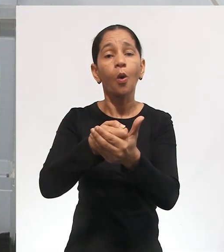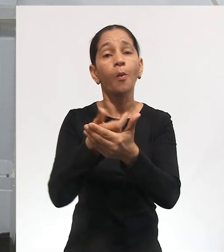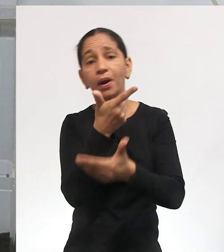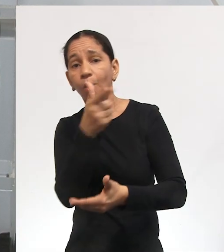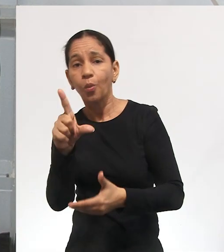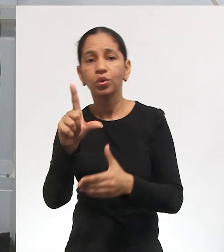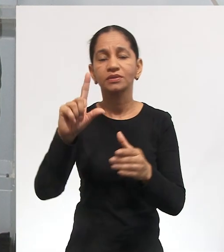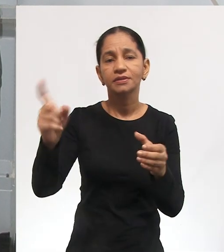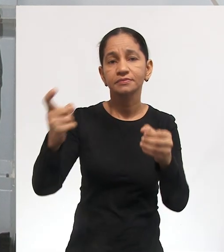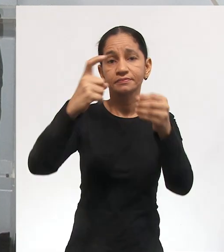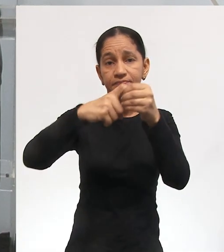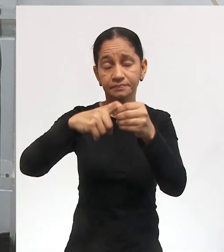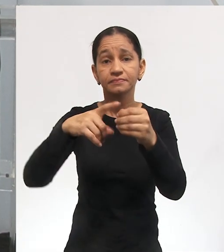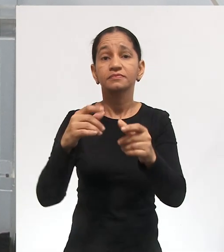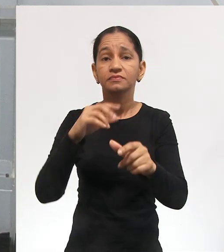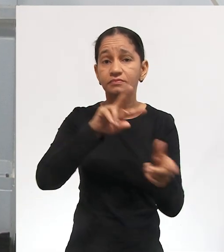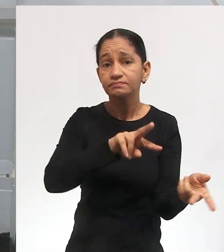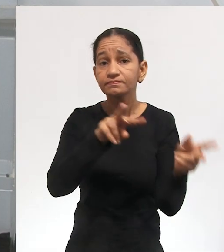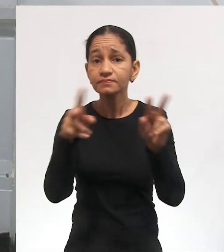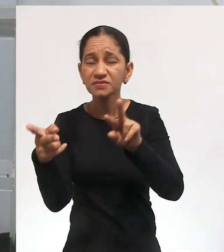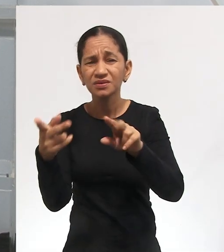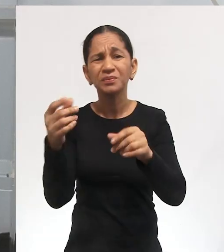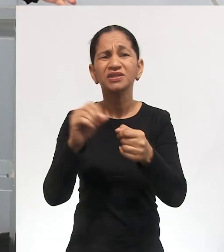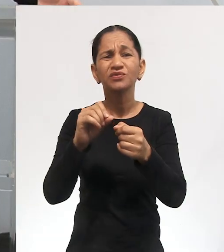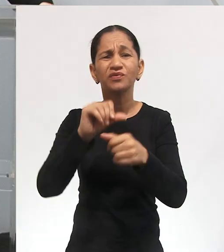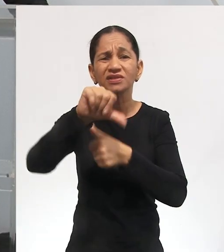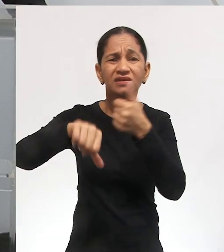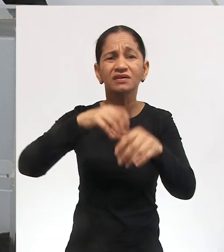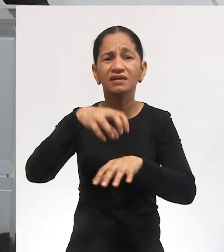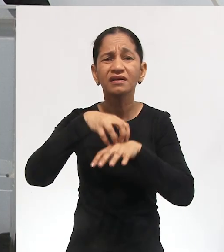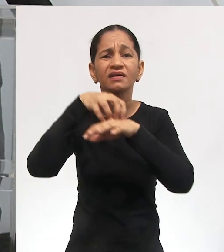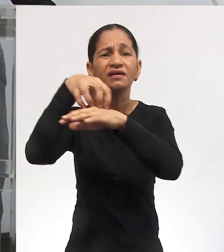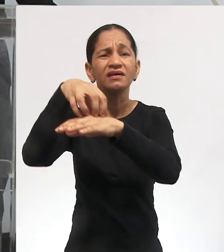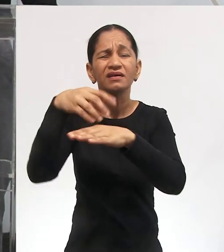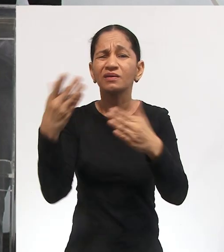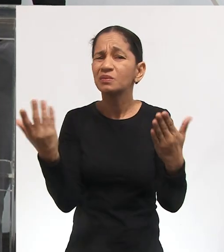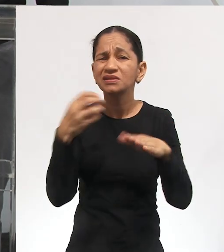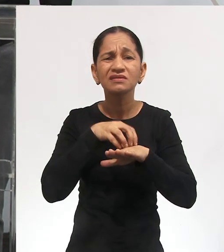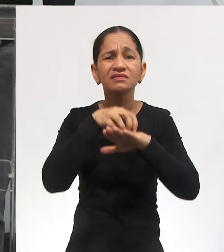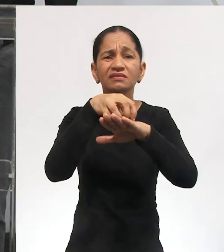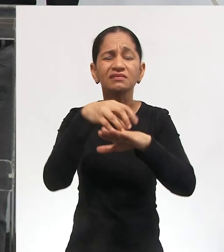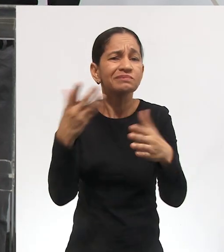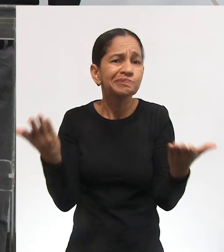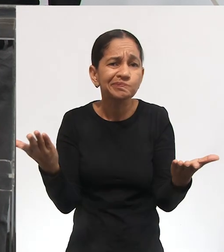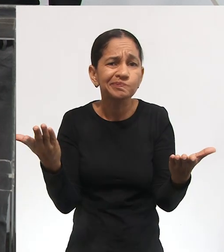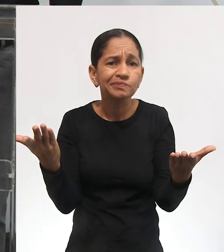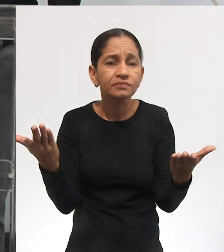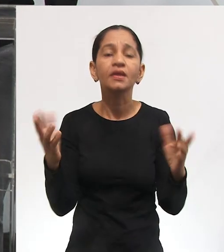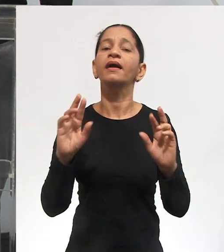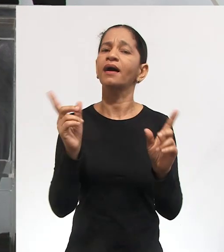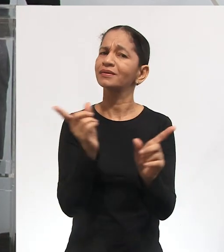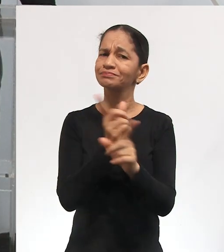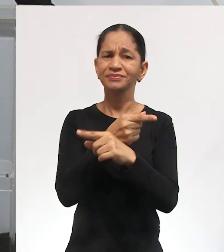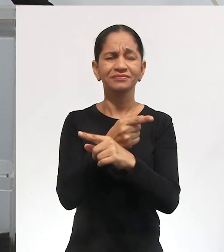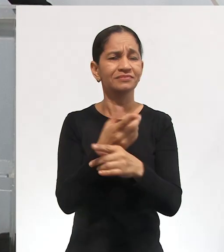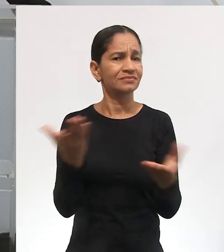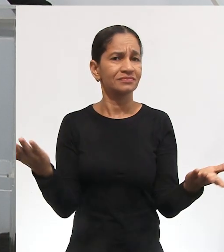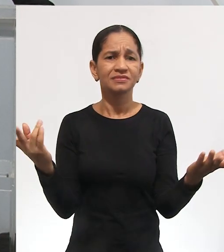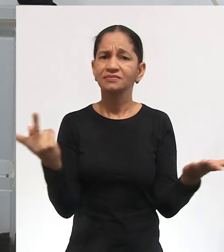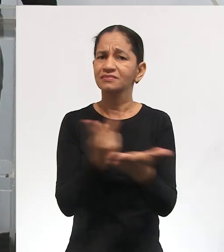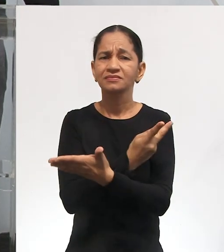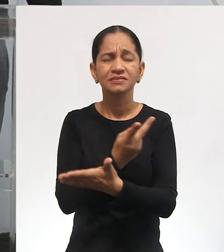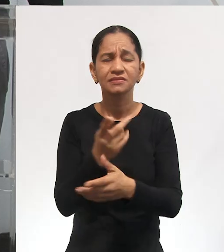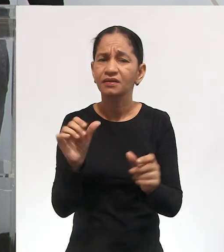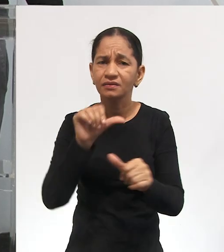do ramo de alimentação, mas vou fazer transporte, a gente não vai ter aí uma sucessão trabalhista. O que a gente vai ter, na verdade, é